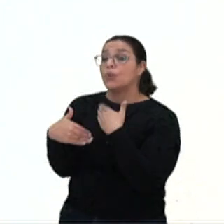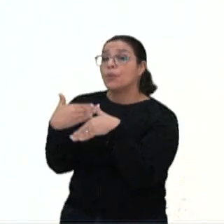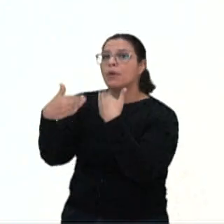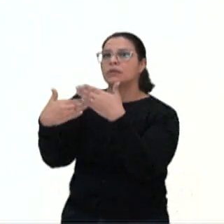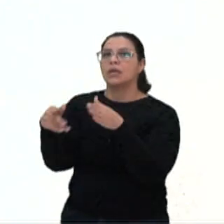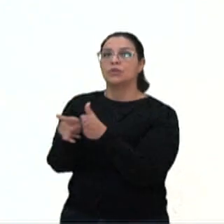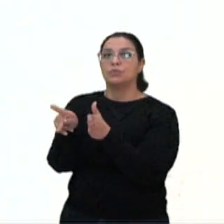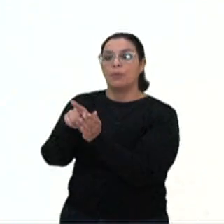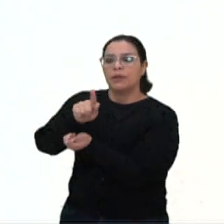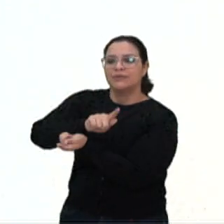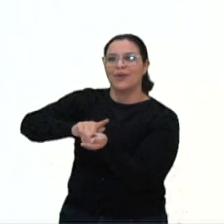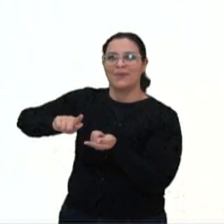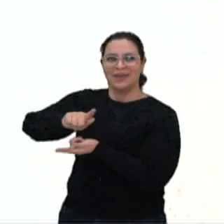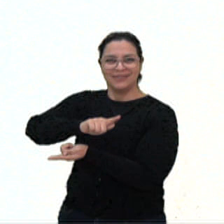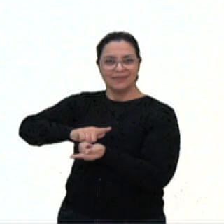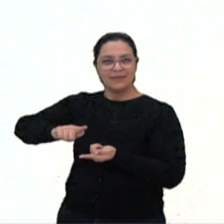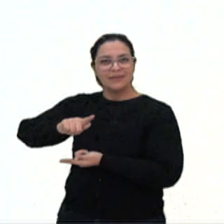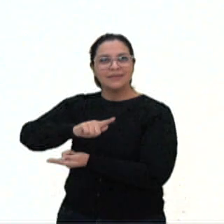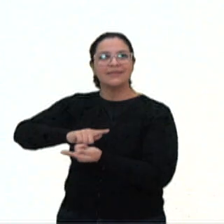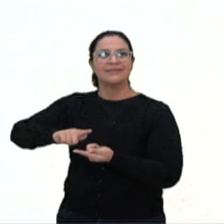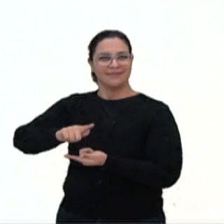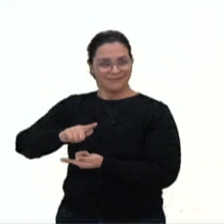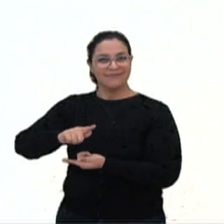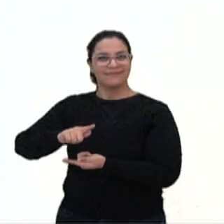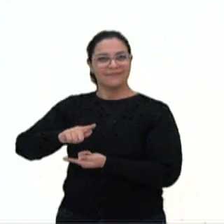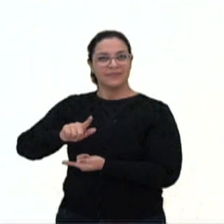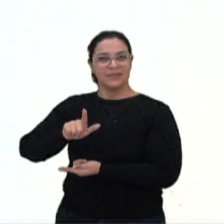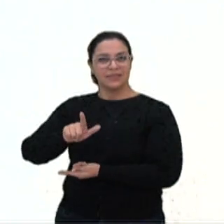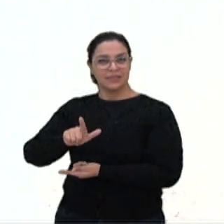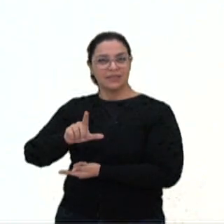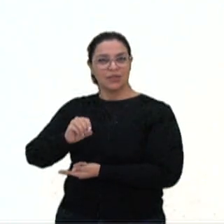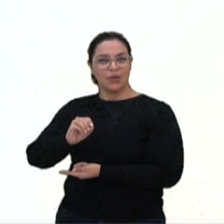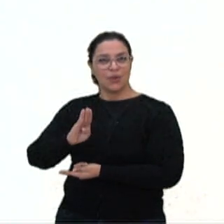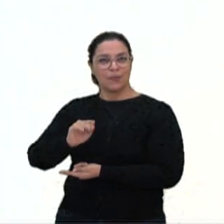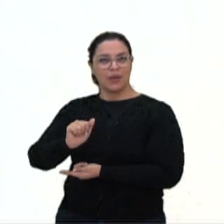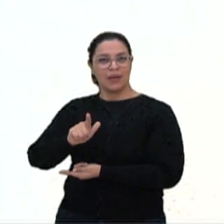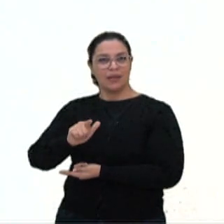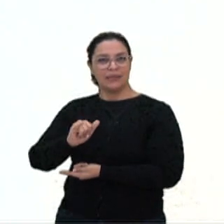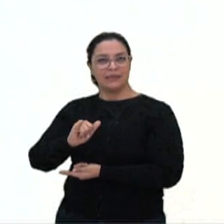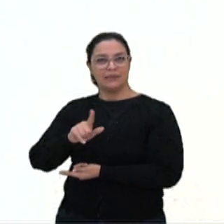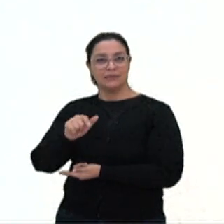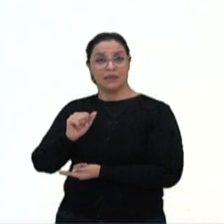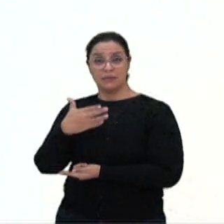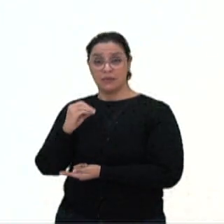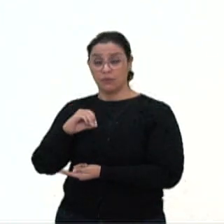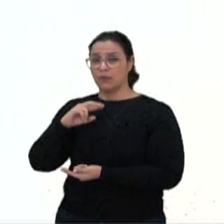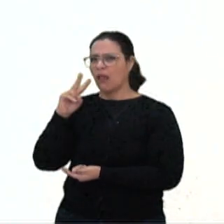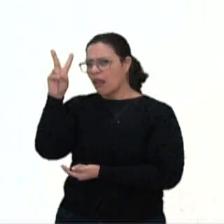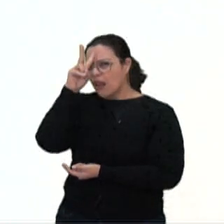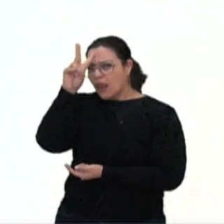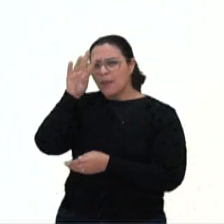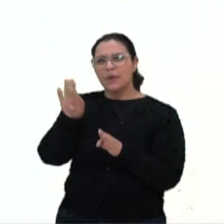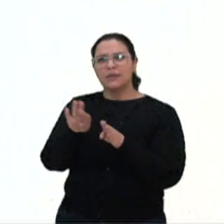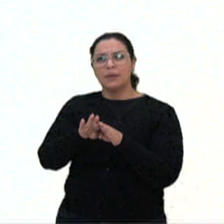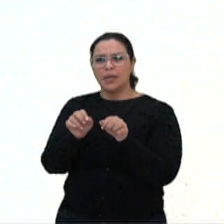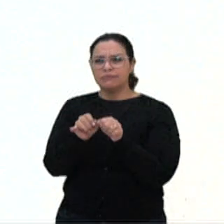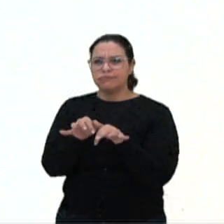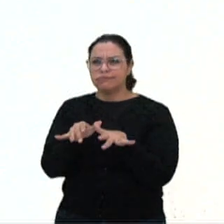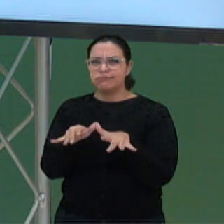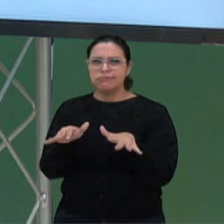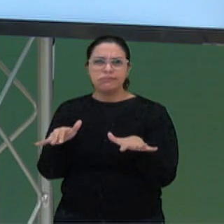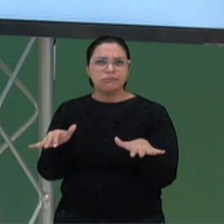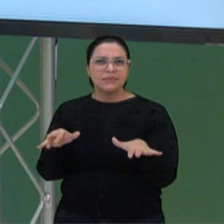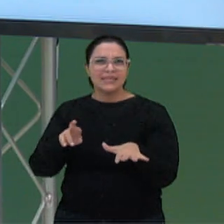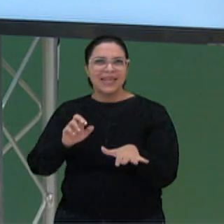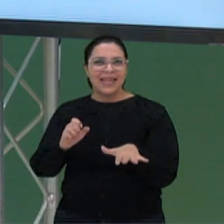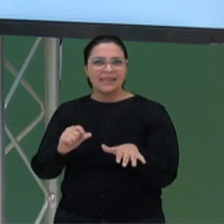de globalização, certo? E a ideia da globalização, lembram lá das redes, e por isso nós falamos